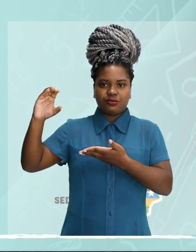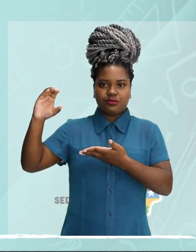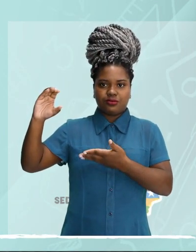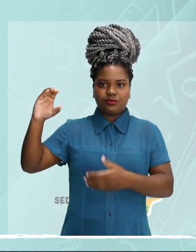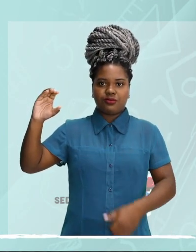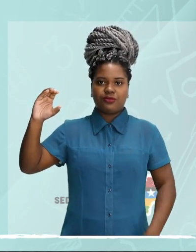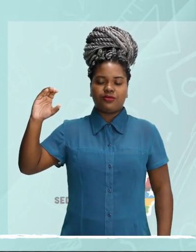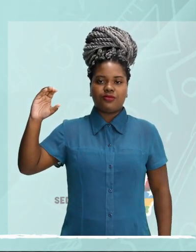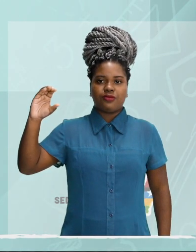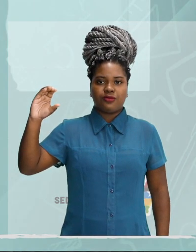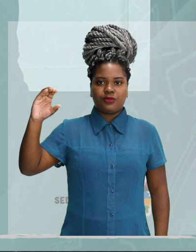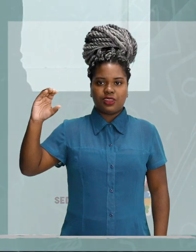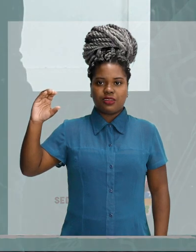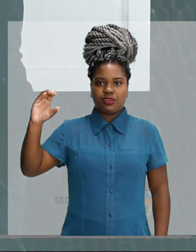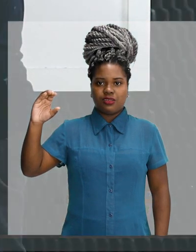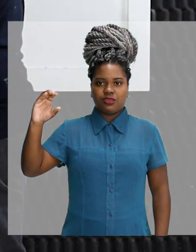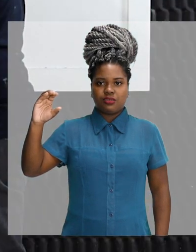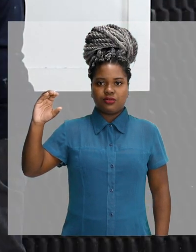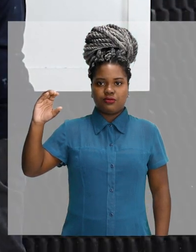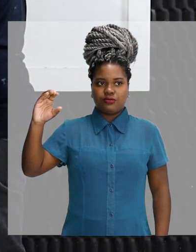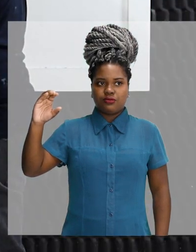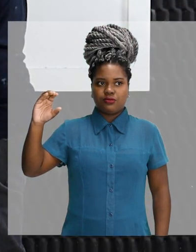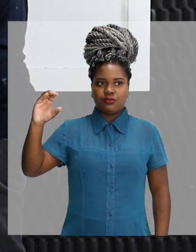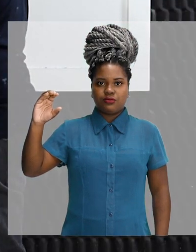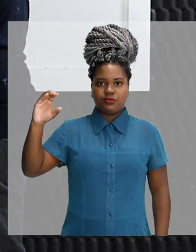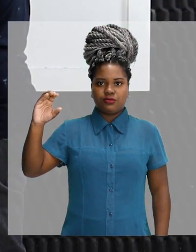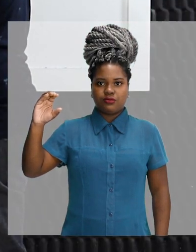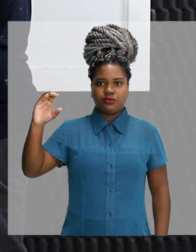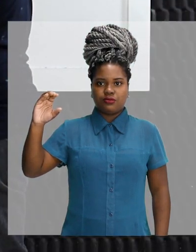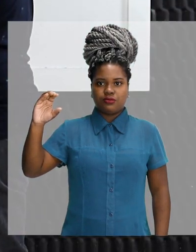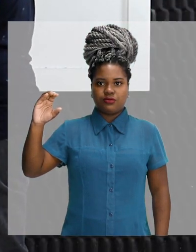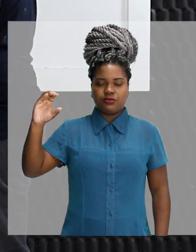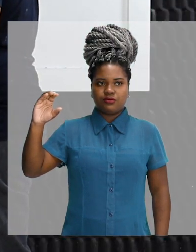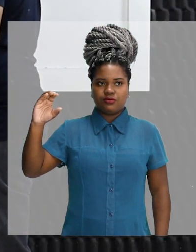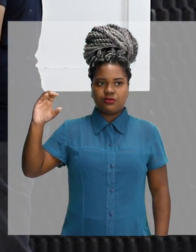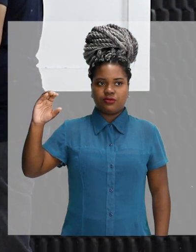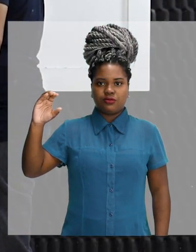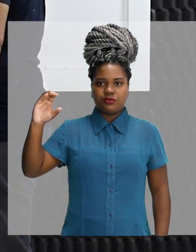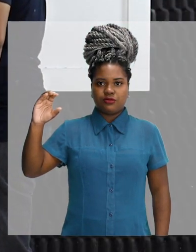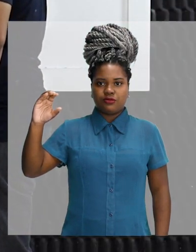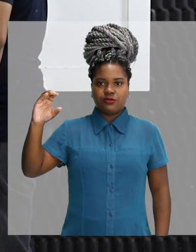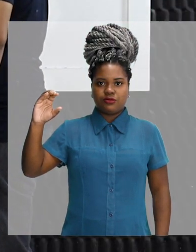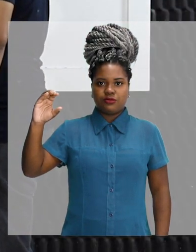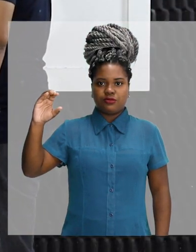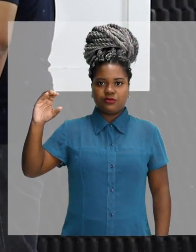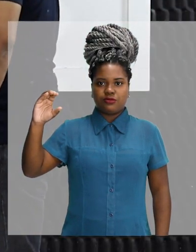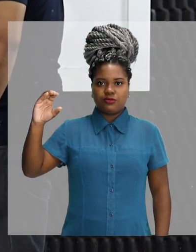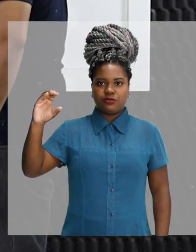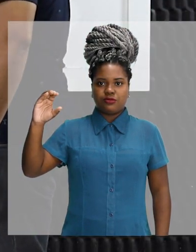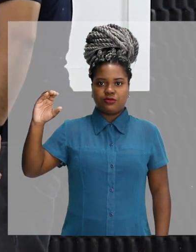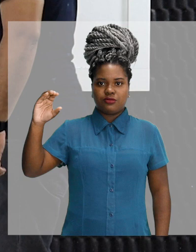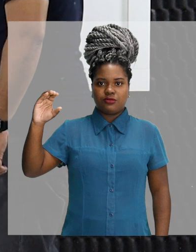módulo, ok? Então, é constante somente